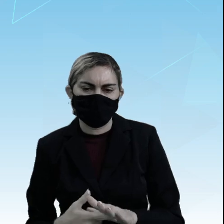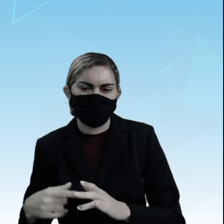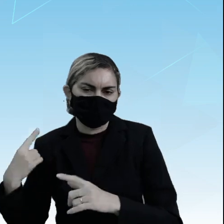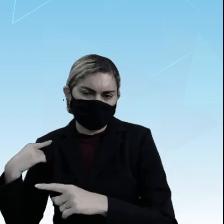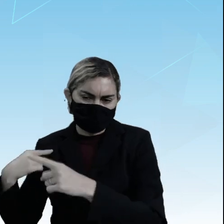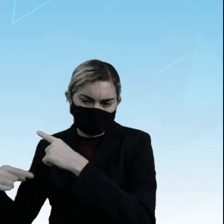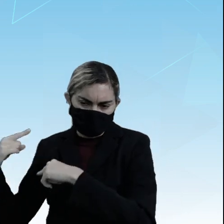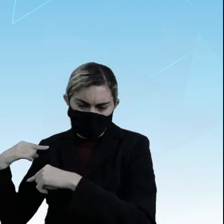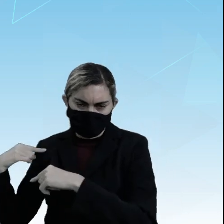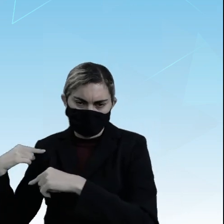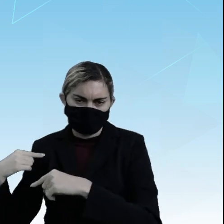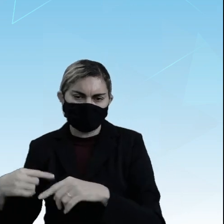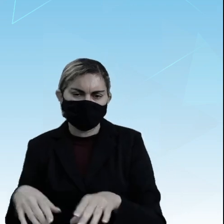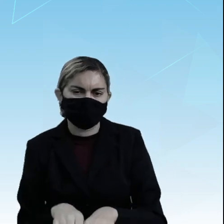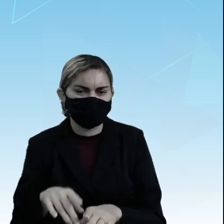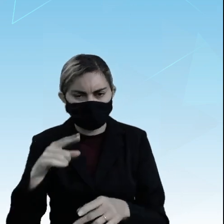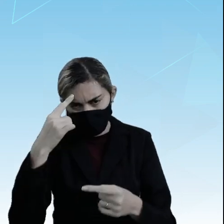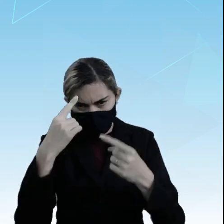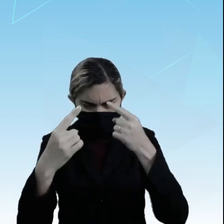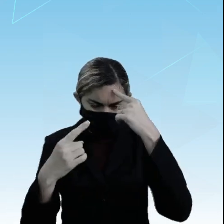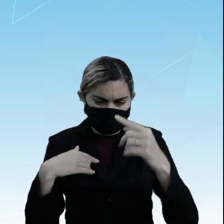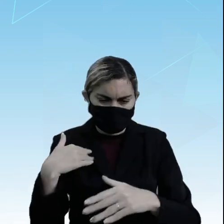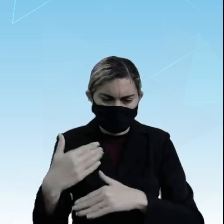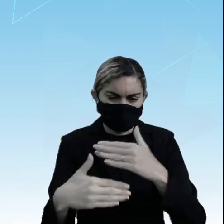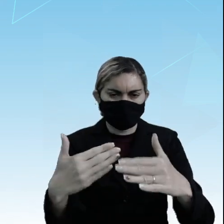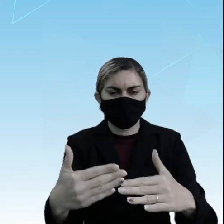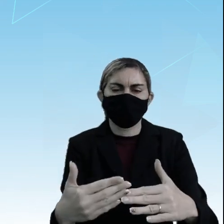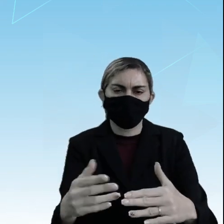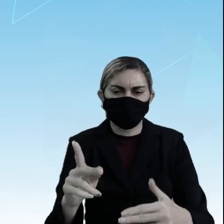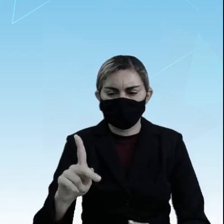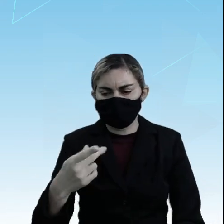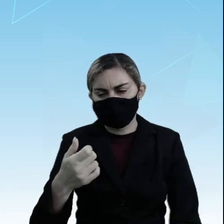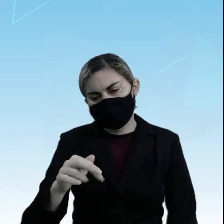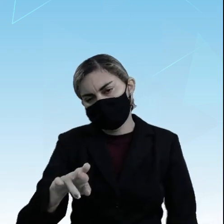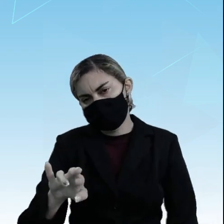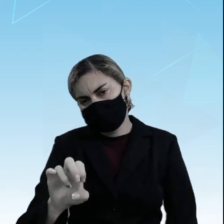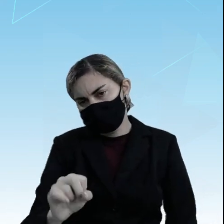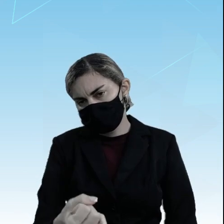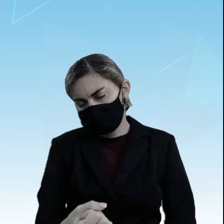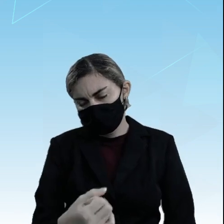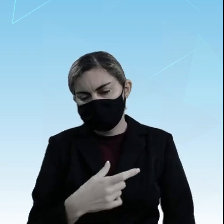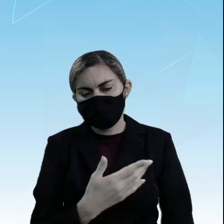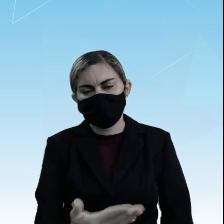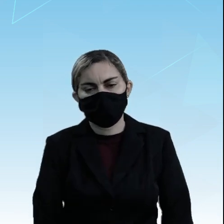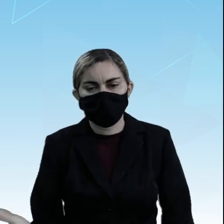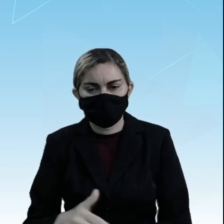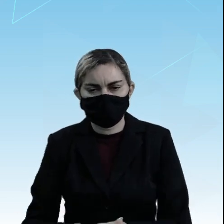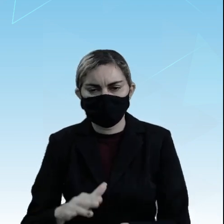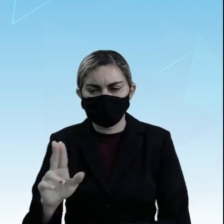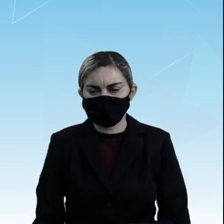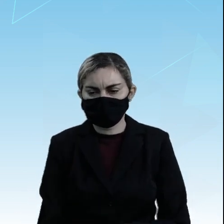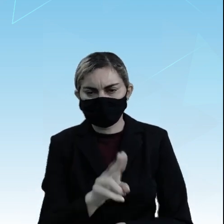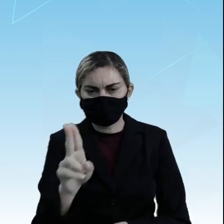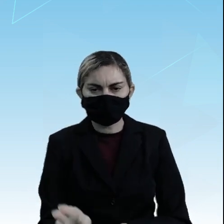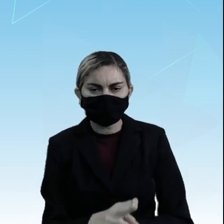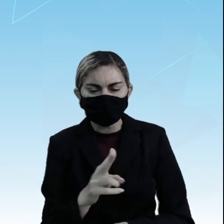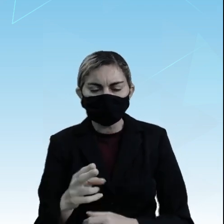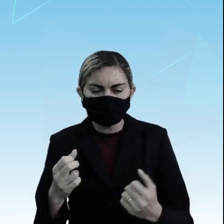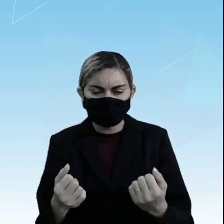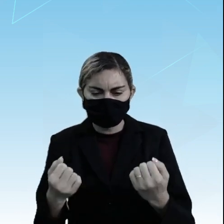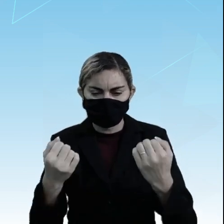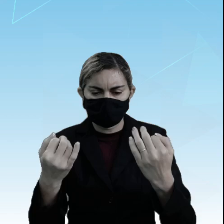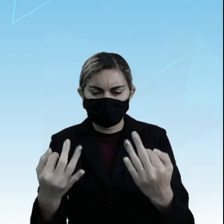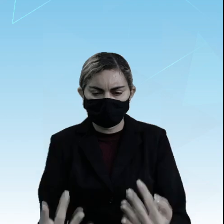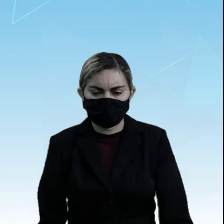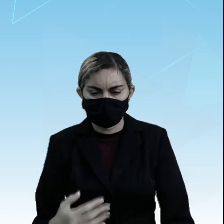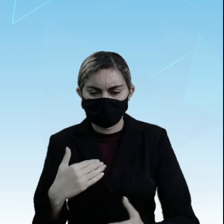ancestral comum. As ideias evolucionistas de Charles Darwin, elas são uma das mais utilizadas para explicar